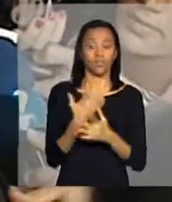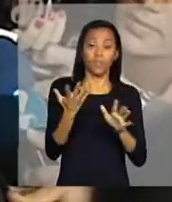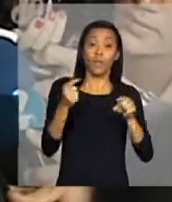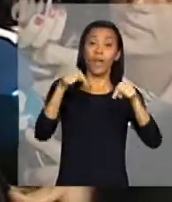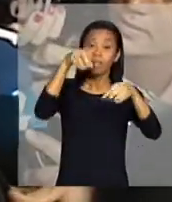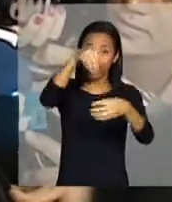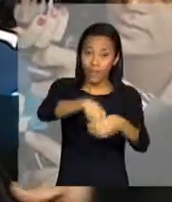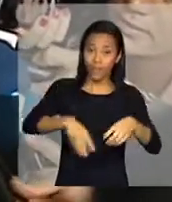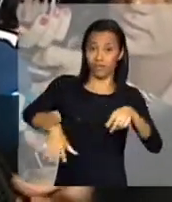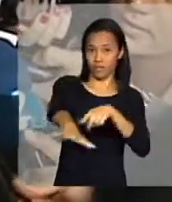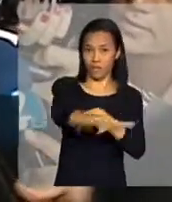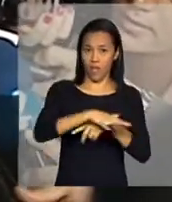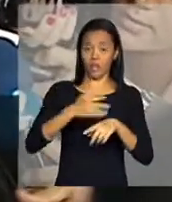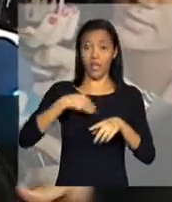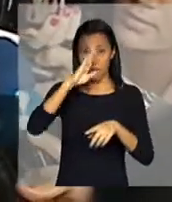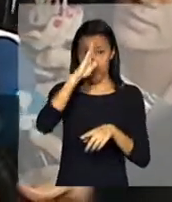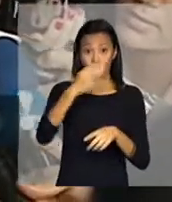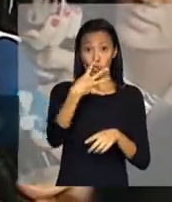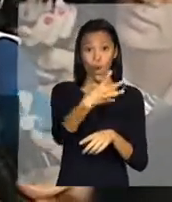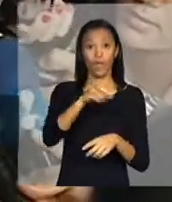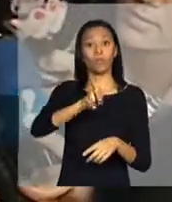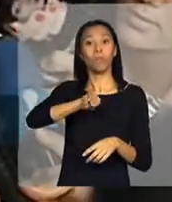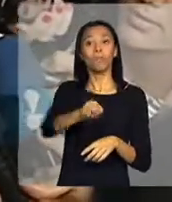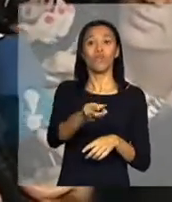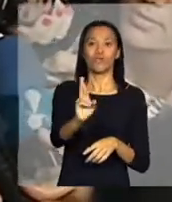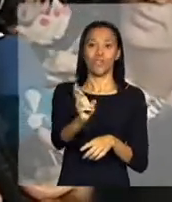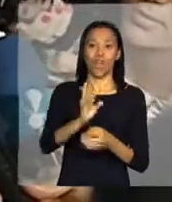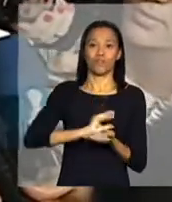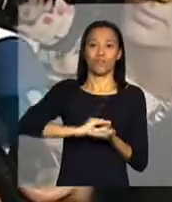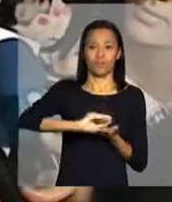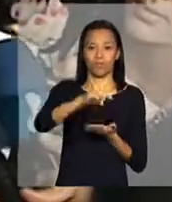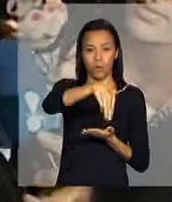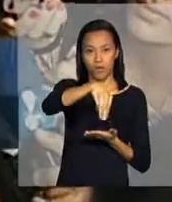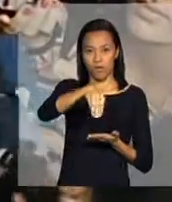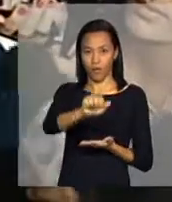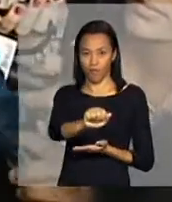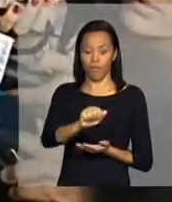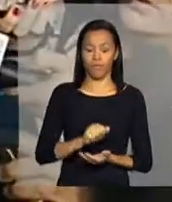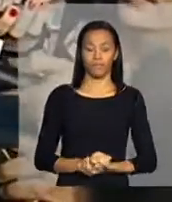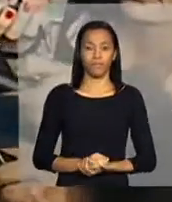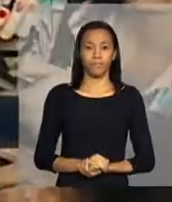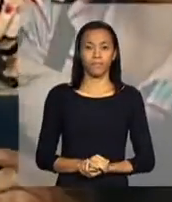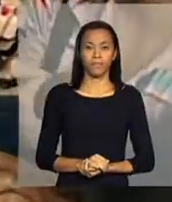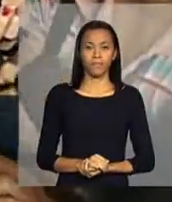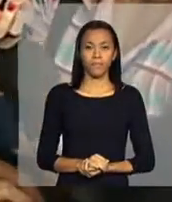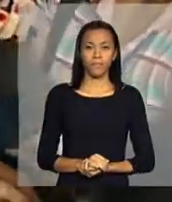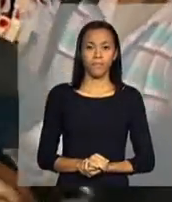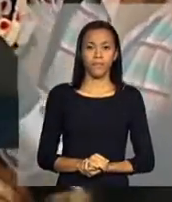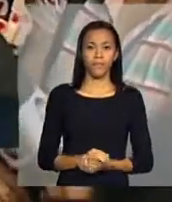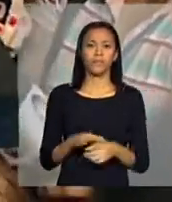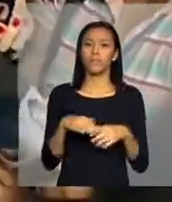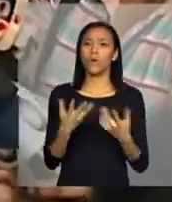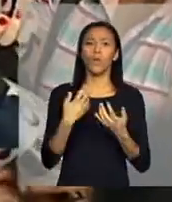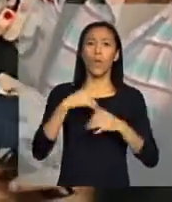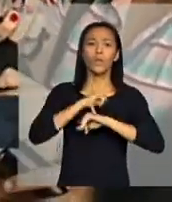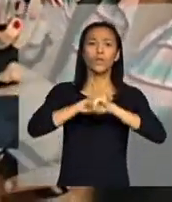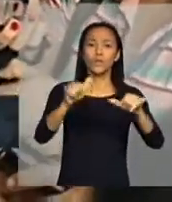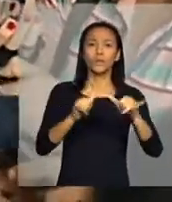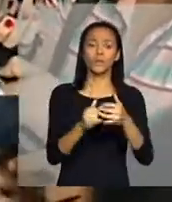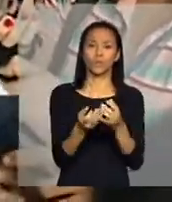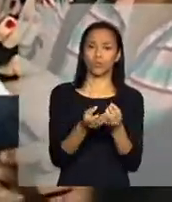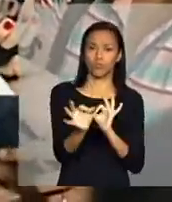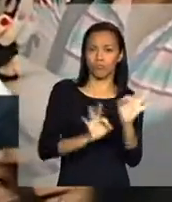terra indígena e a prioridade é R$4 milhões no desembolso do Ministério do Meio Ambiente para esse trabalho. O plano de gestão e o início, o anúncio da agenda de trabalho